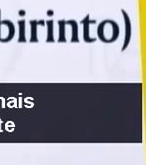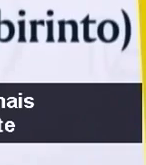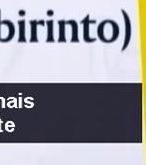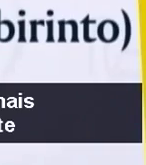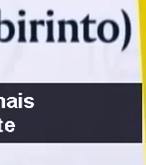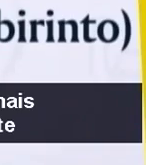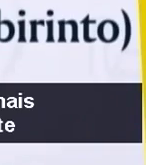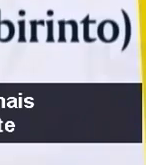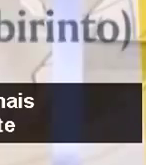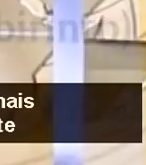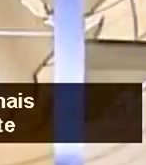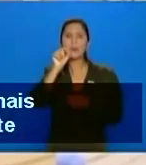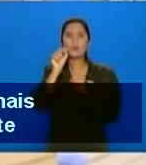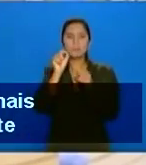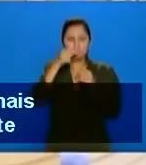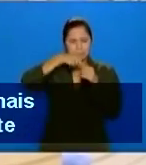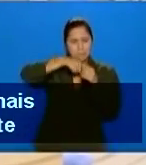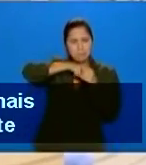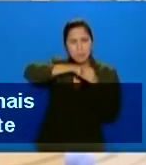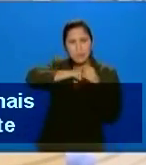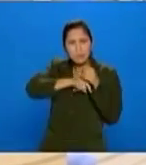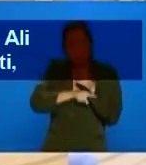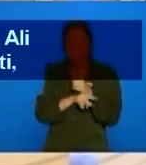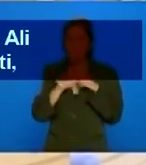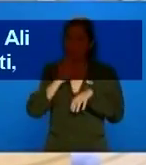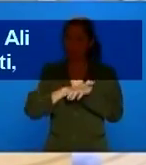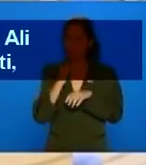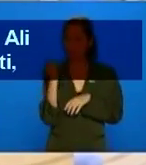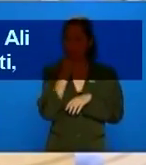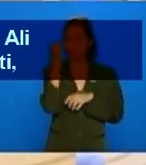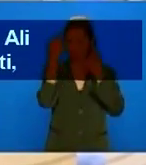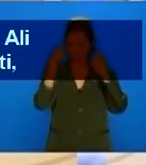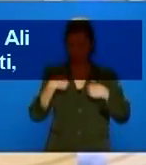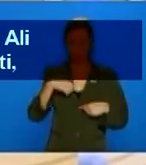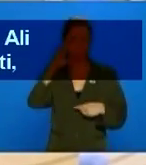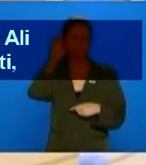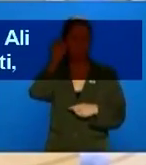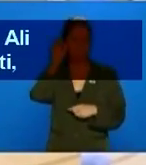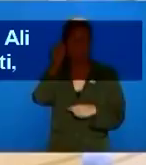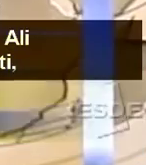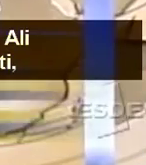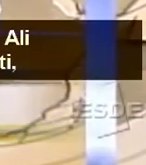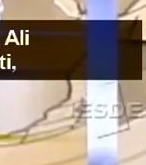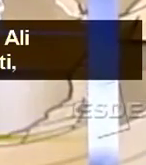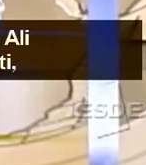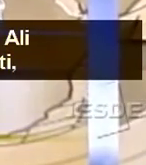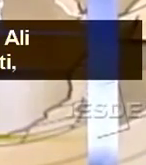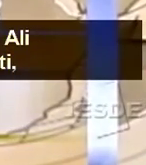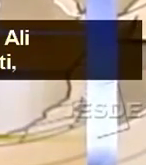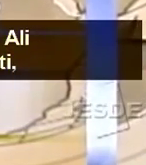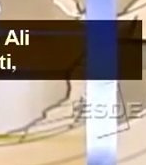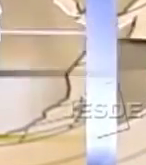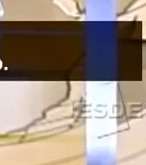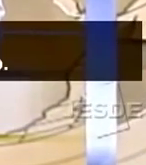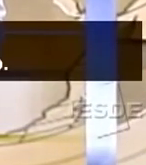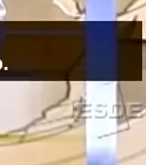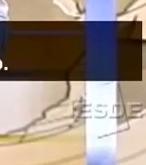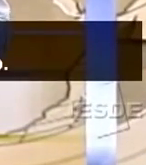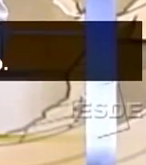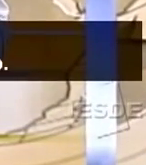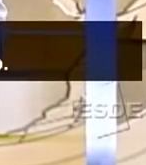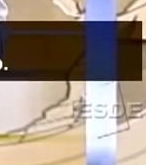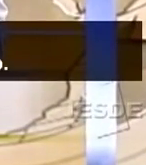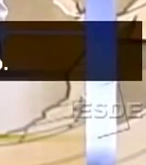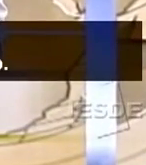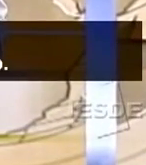seria a parte mais profunda e mais importante do nosso sistema auditivo. Ali se localiza o órgão de corte,